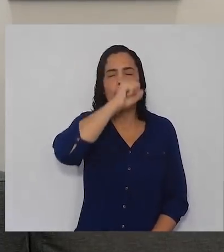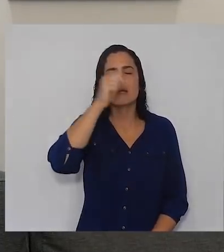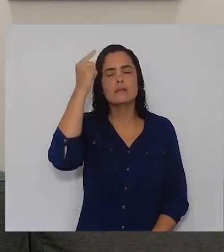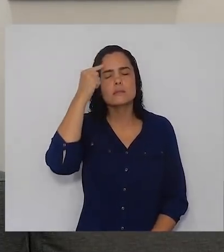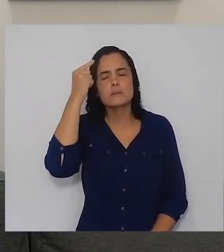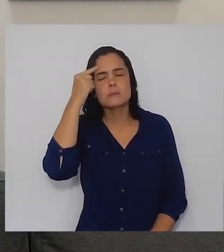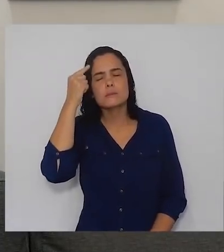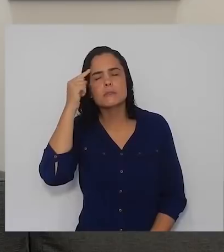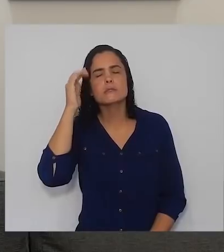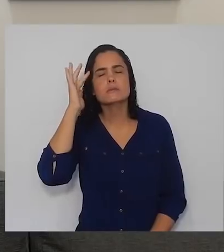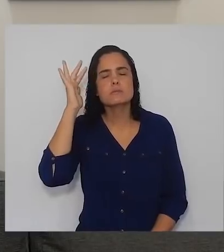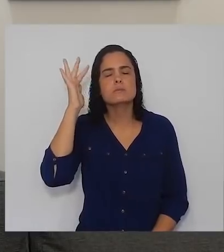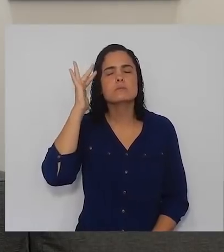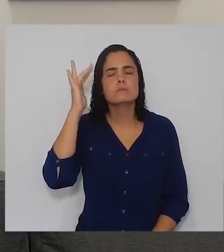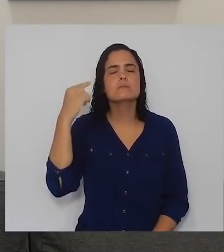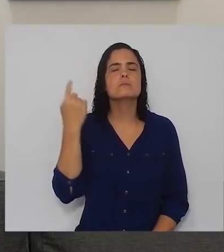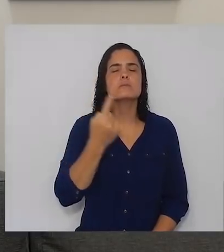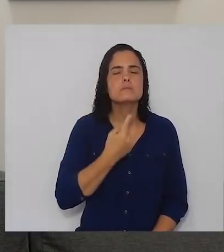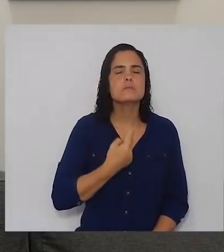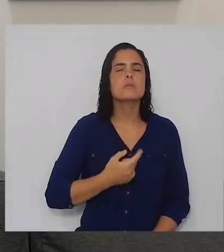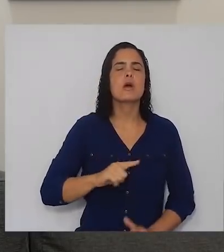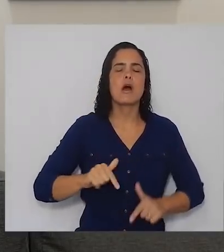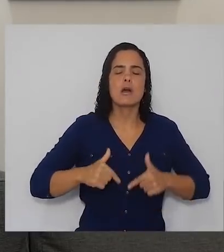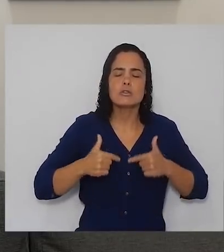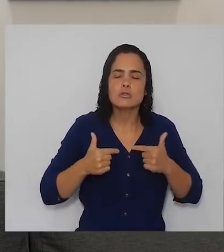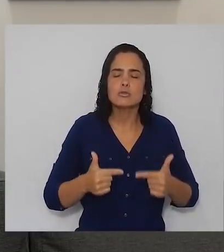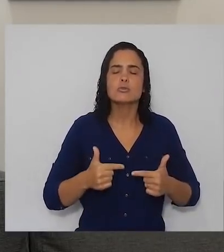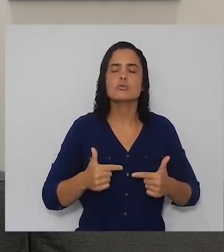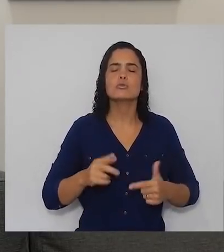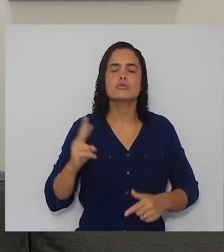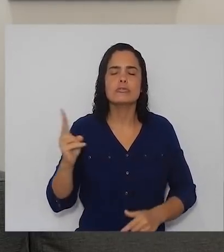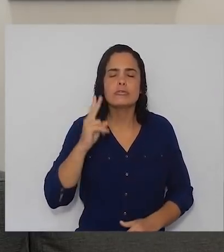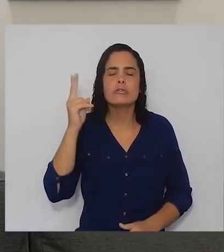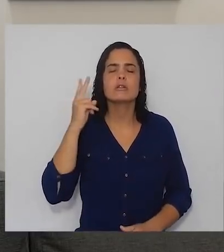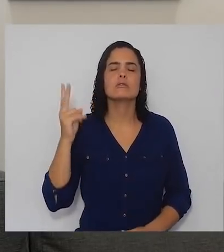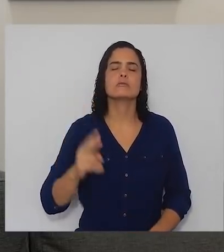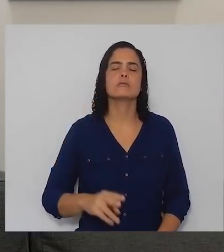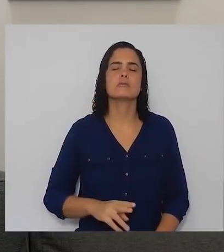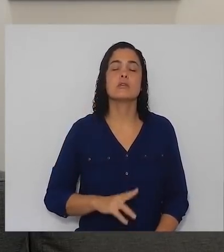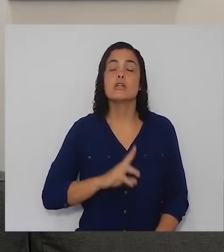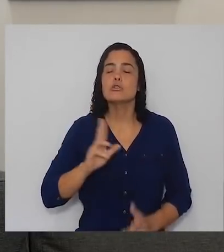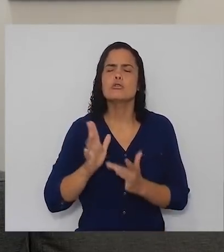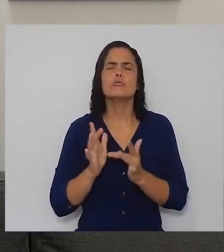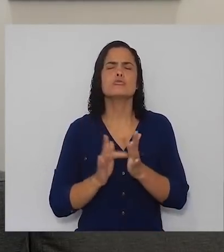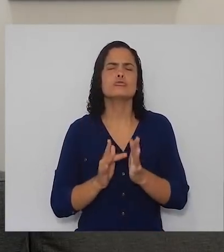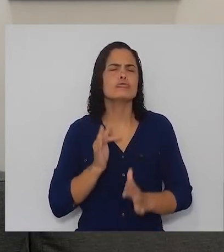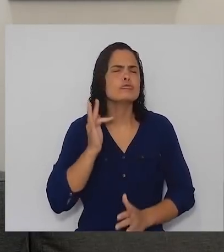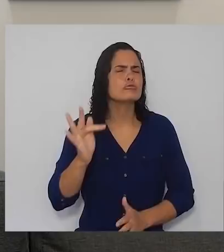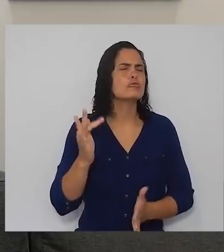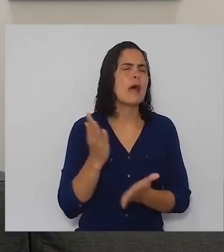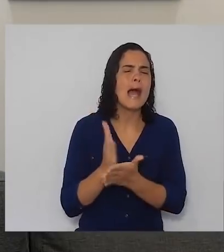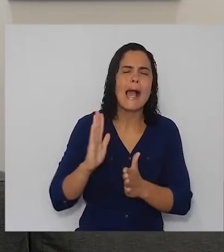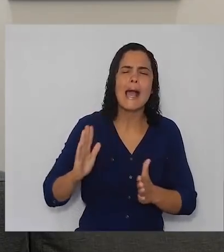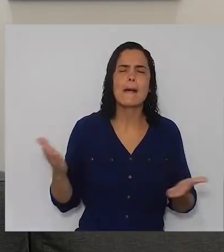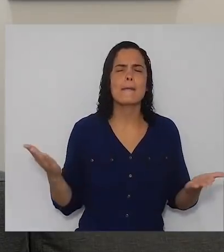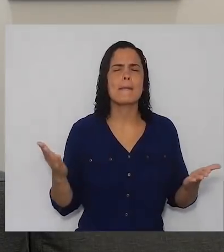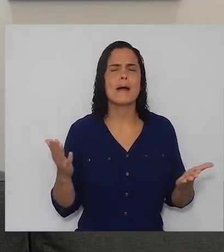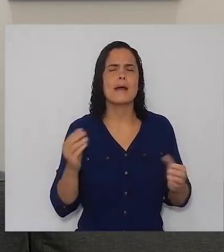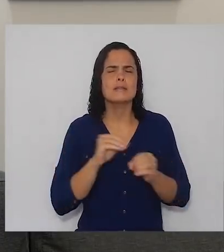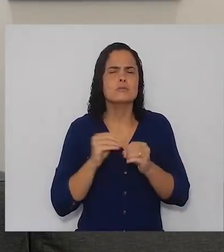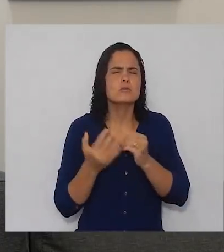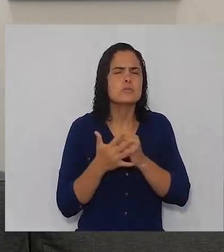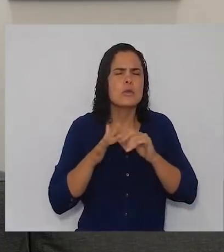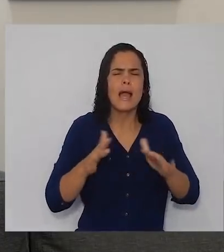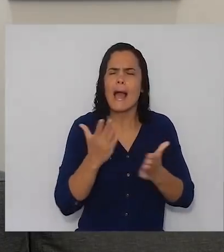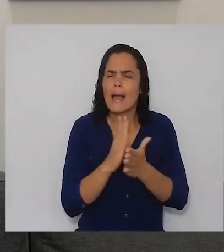nossos valores, dos nossos princípios, das nossas atitudes. Pai querido, em nome de Jesus, que após este tempo, quando tudo isso